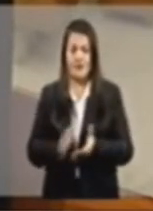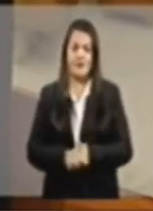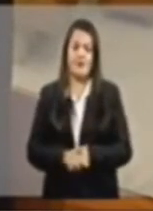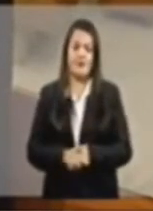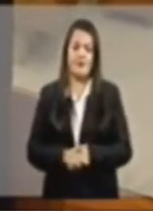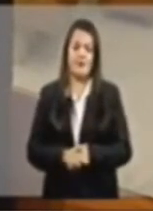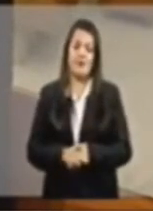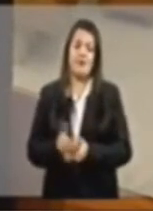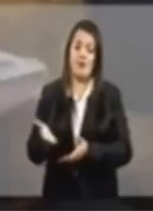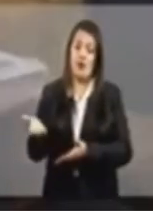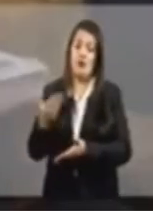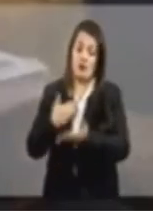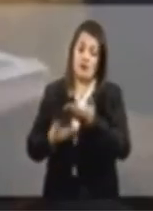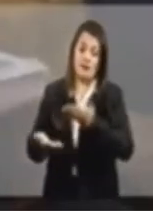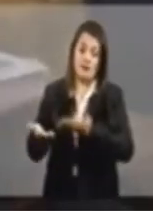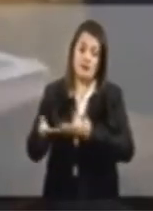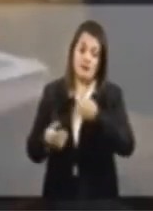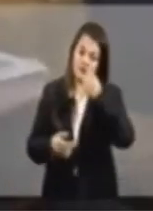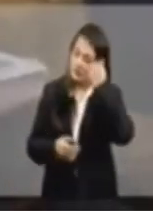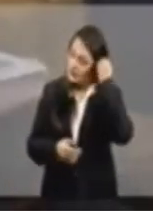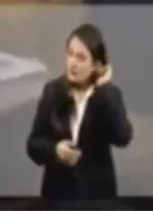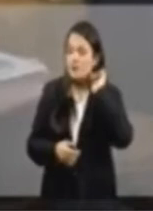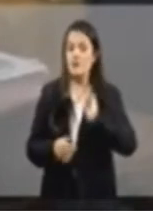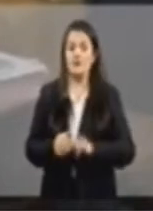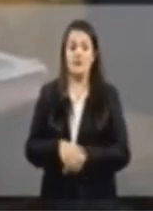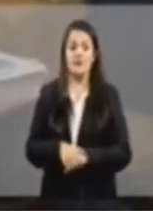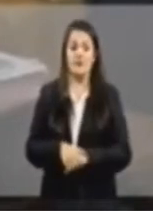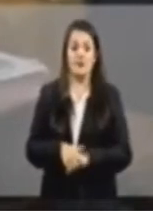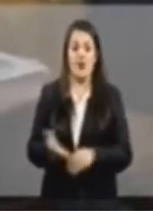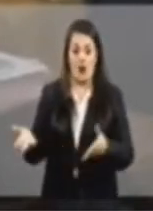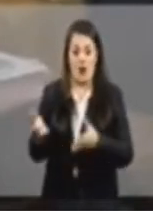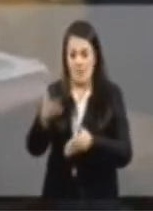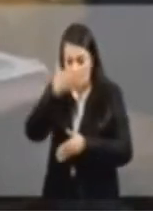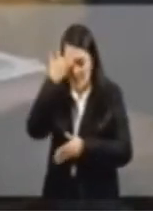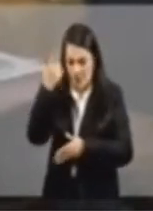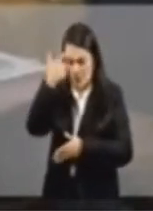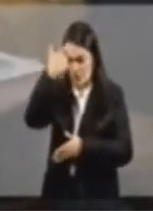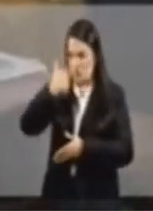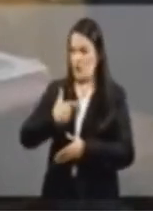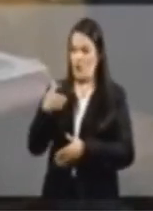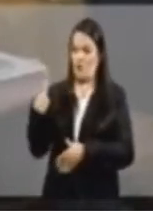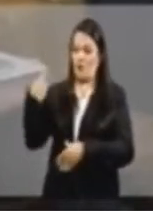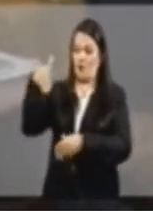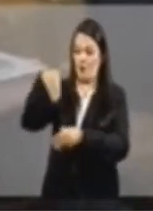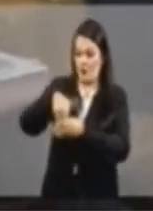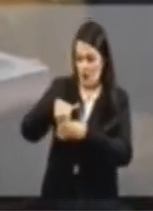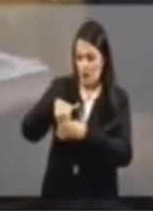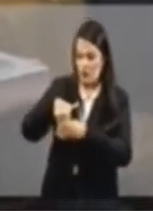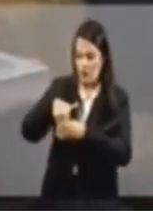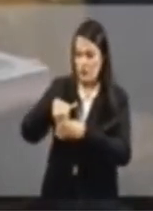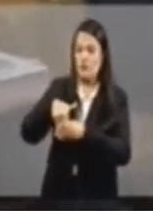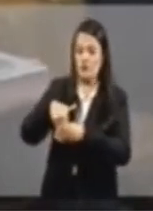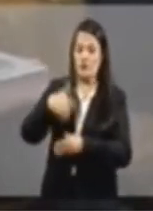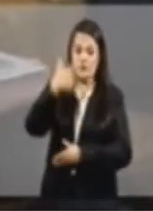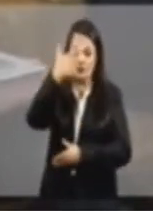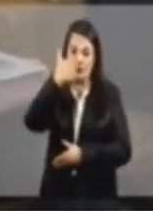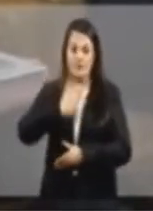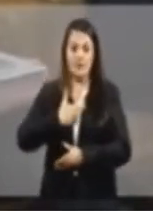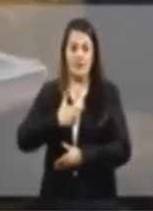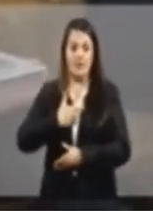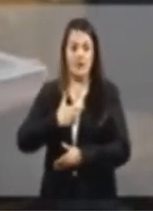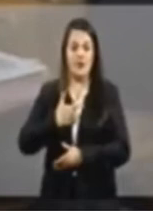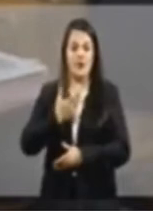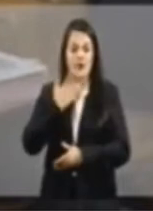aspecto retributivo da pena o exercício do voto tornou se um elemento agregador da perspectiva da prevenção com